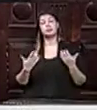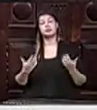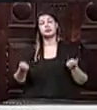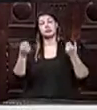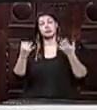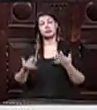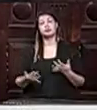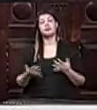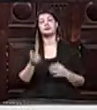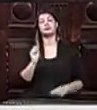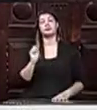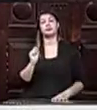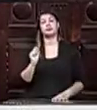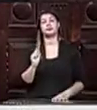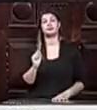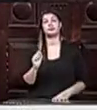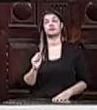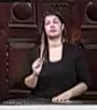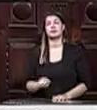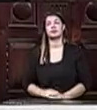questão que tem